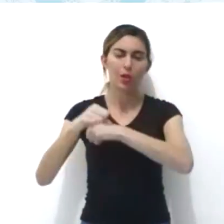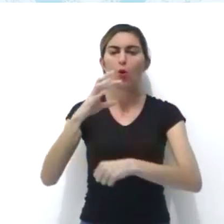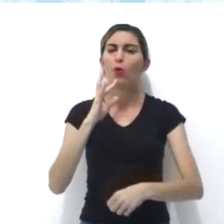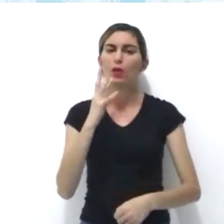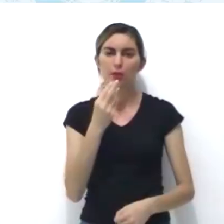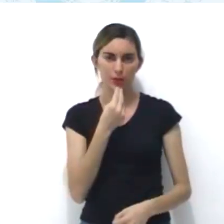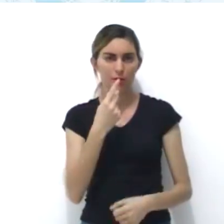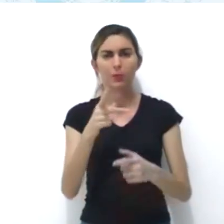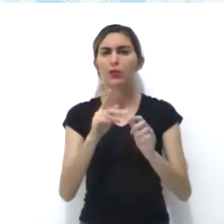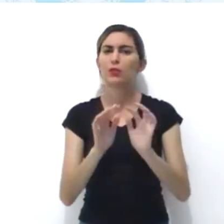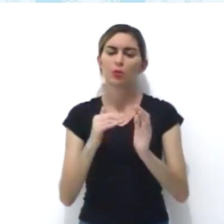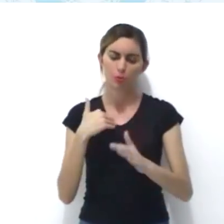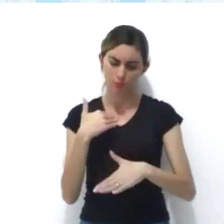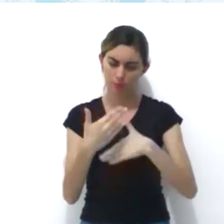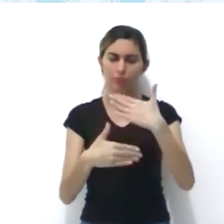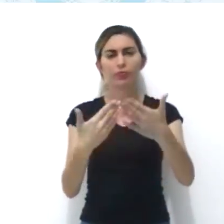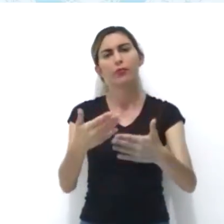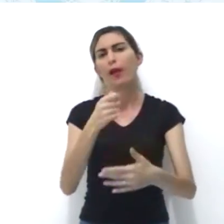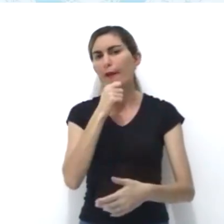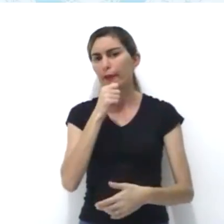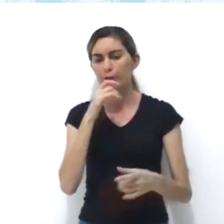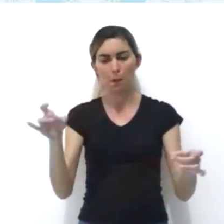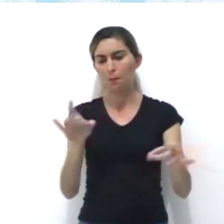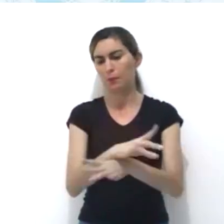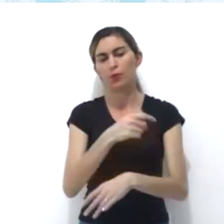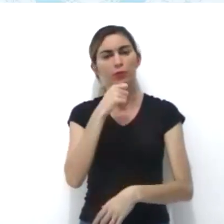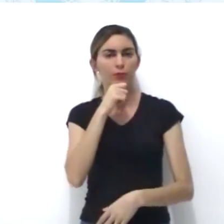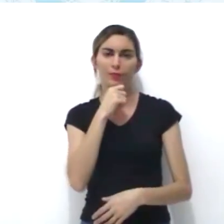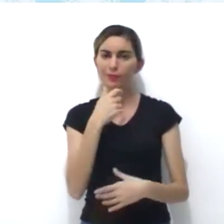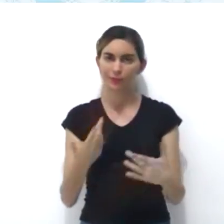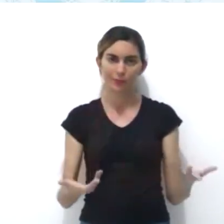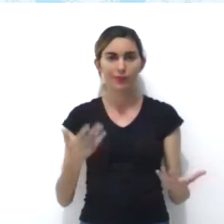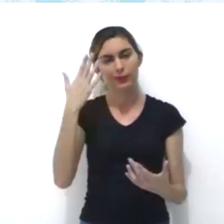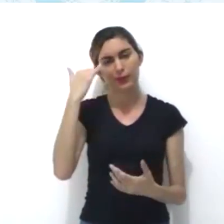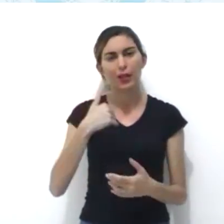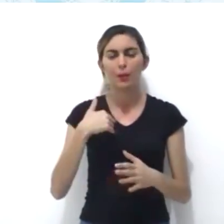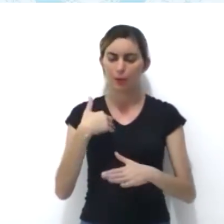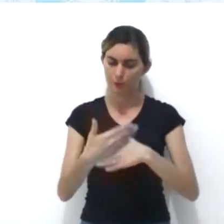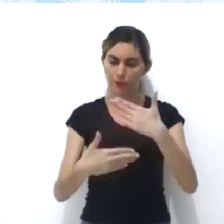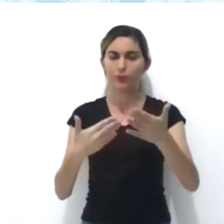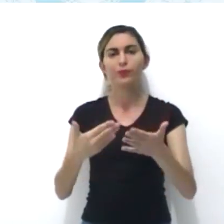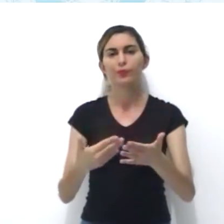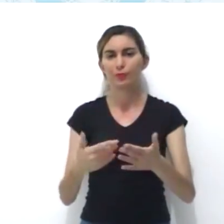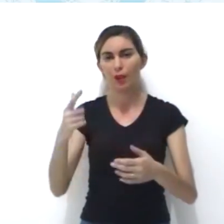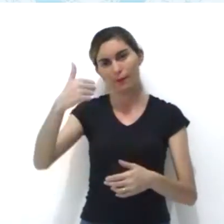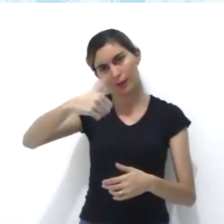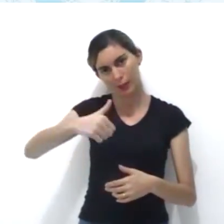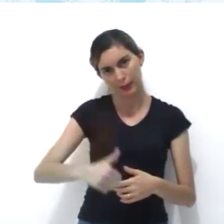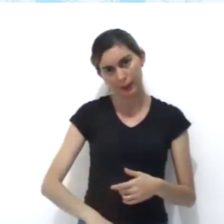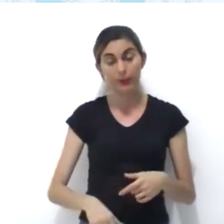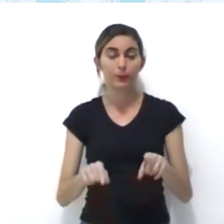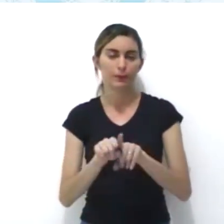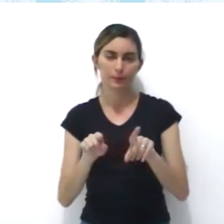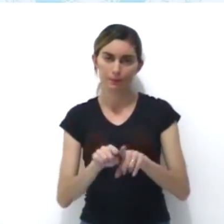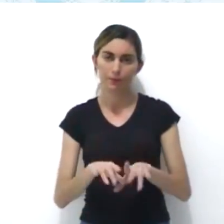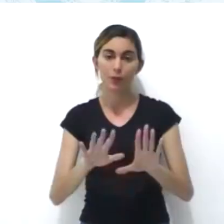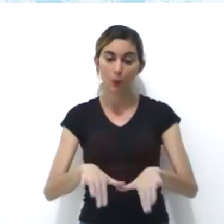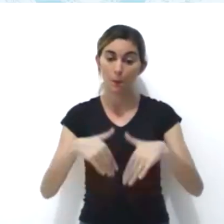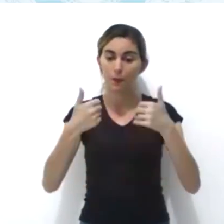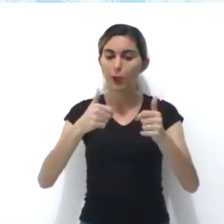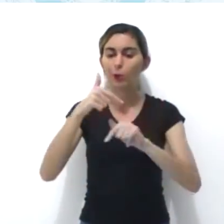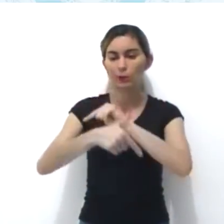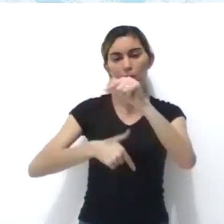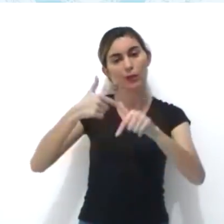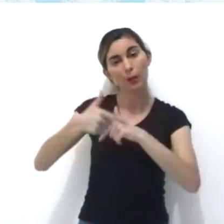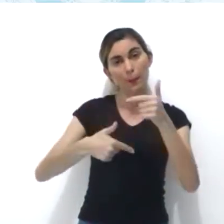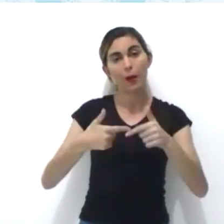de aprendizagem, de conhecimento está sendo construído ainda. Então, ele também se ajusta nessa avaliação. E